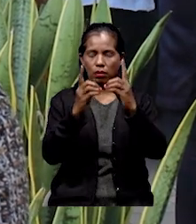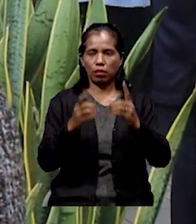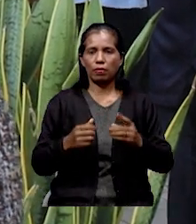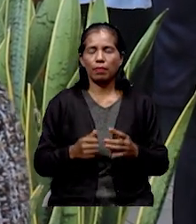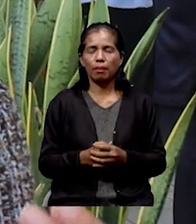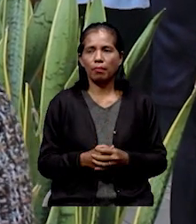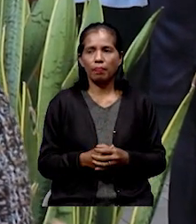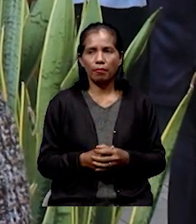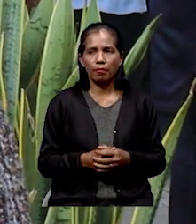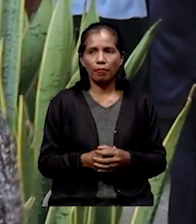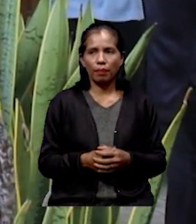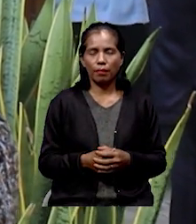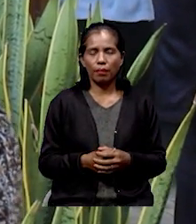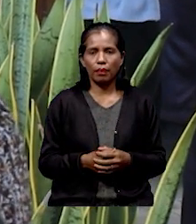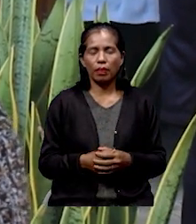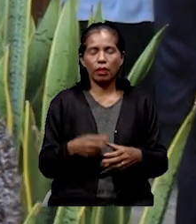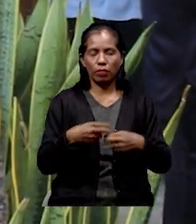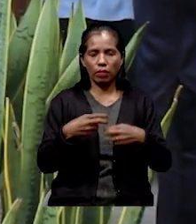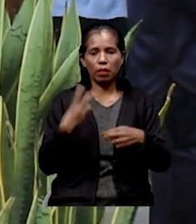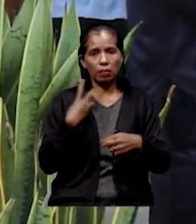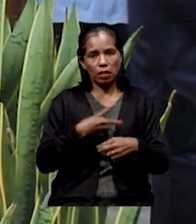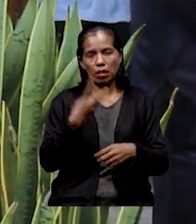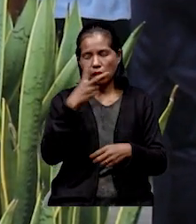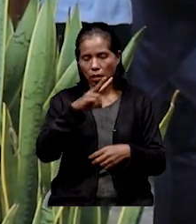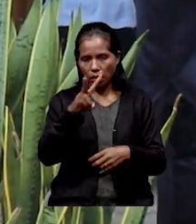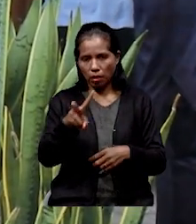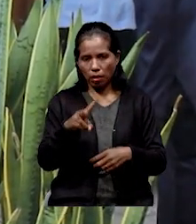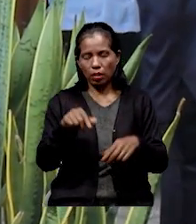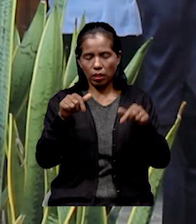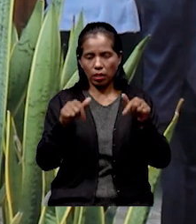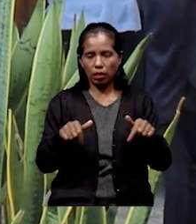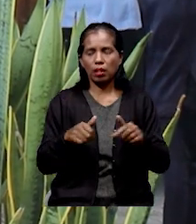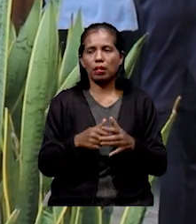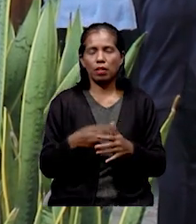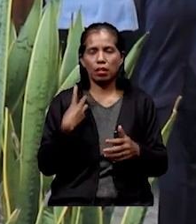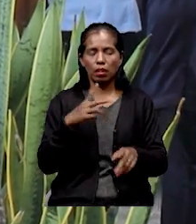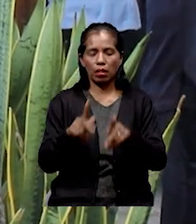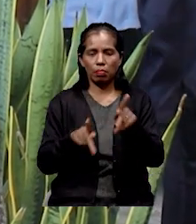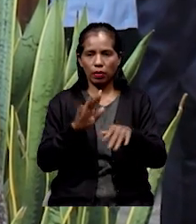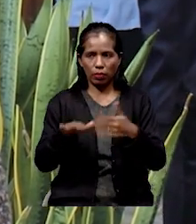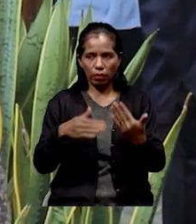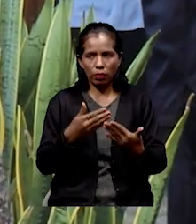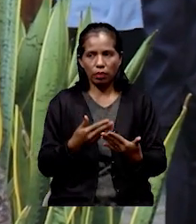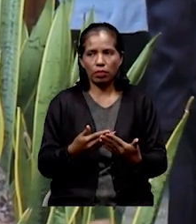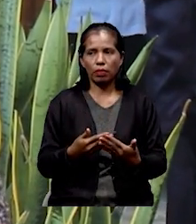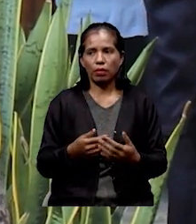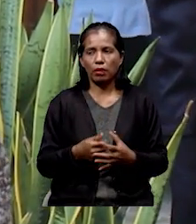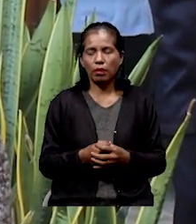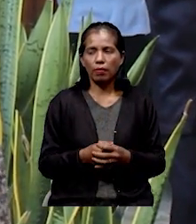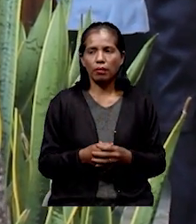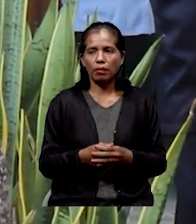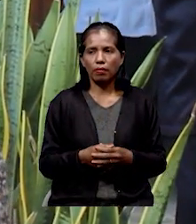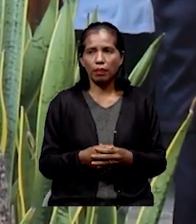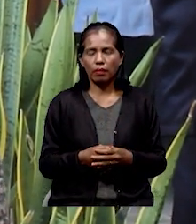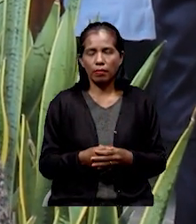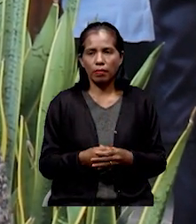afeto, desigualdades na Beita Areia, em termos de discriminação na Beira Poço, tem deficiente Sira, né, mas para o programa